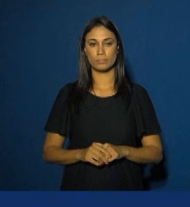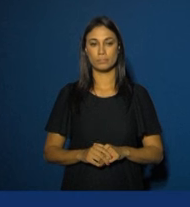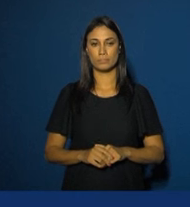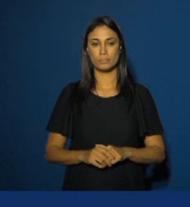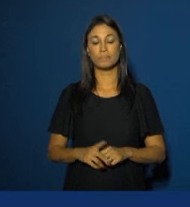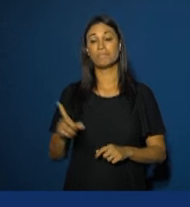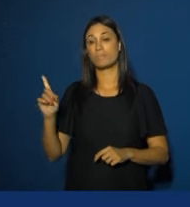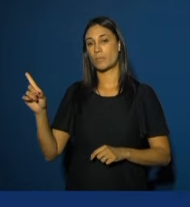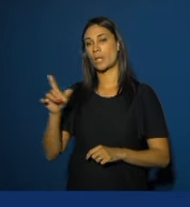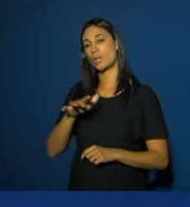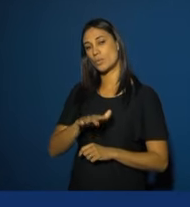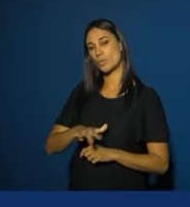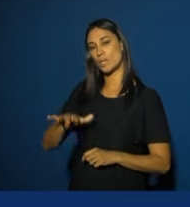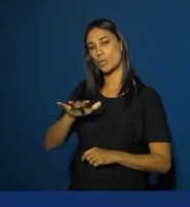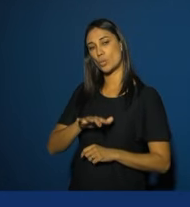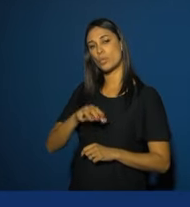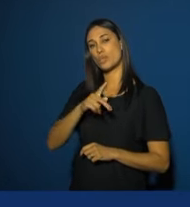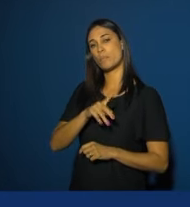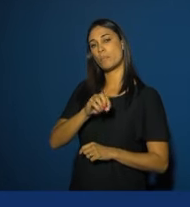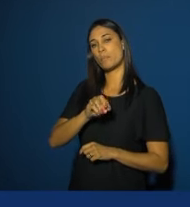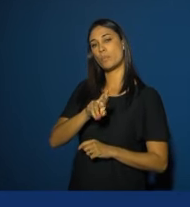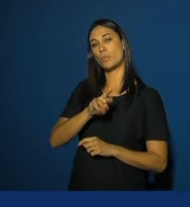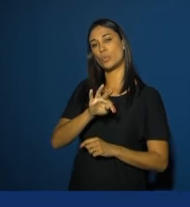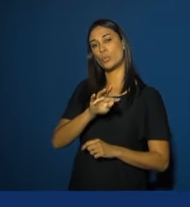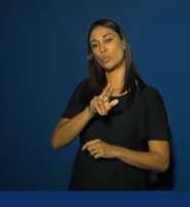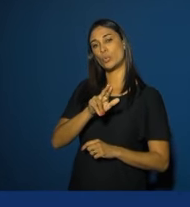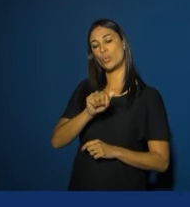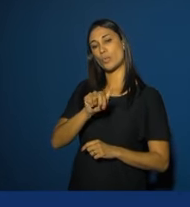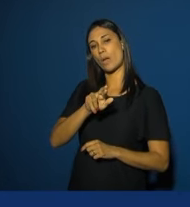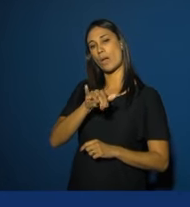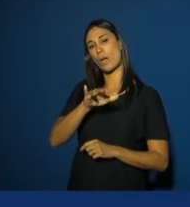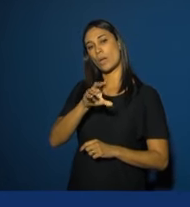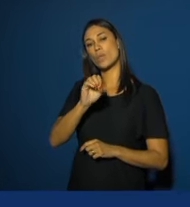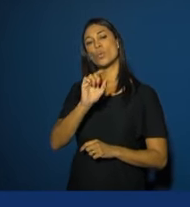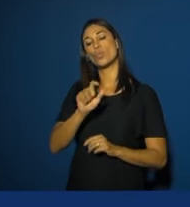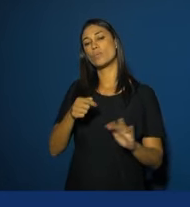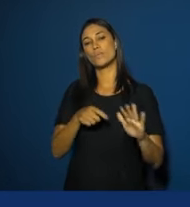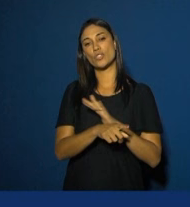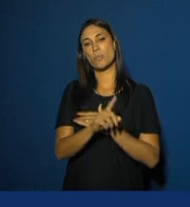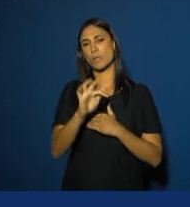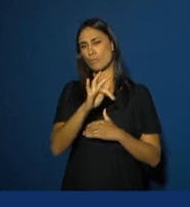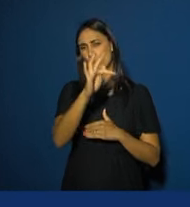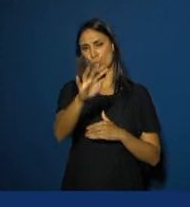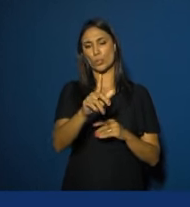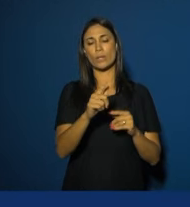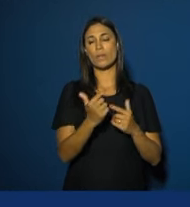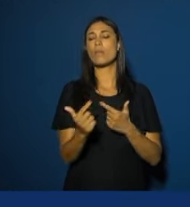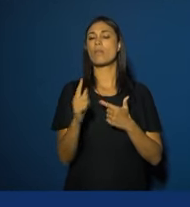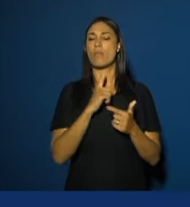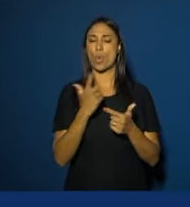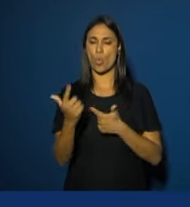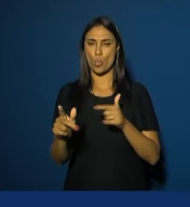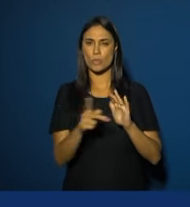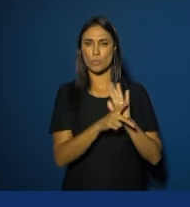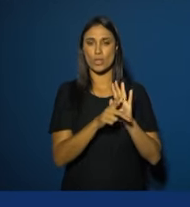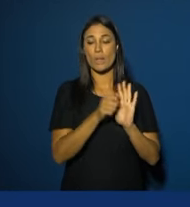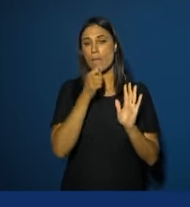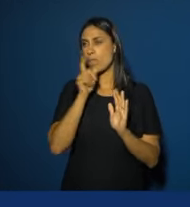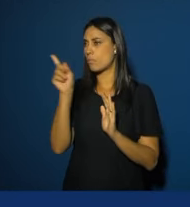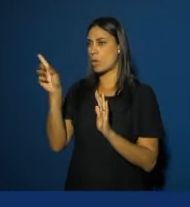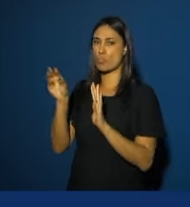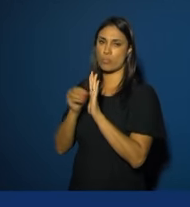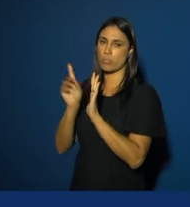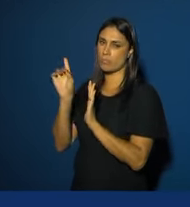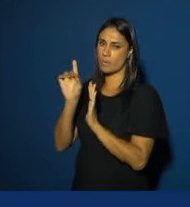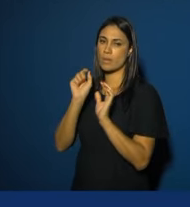Aí também no setor de portuário, os investimentos que estão previstos, e tem outros projetos que não estão aí, seja